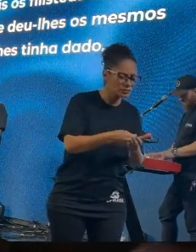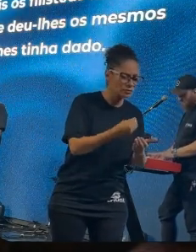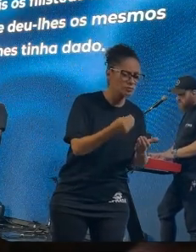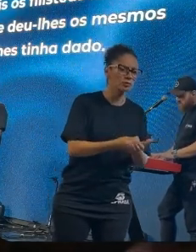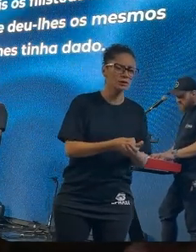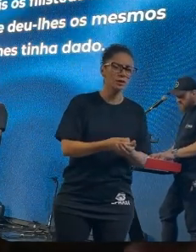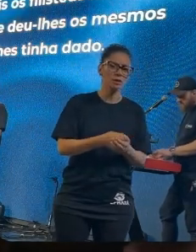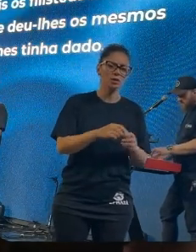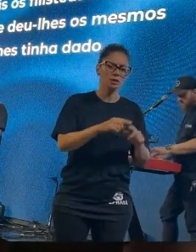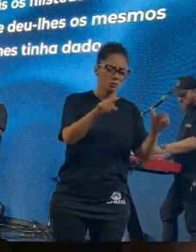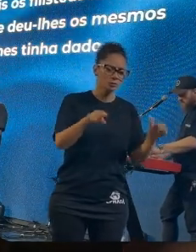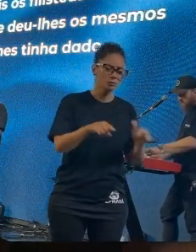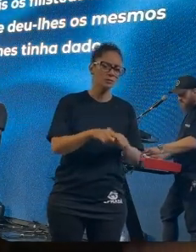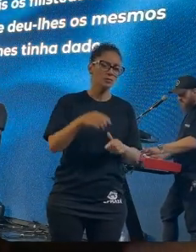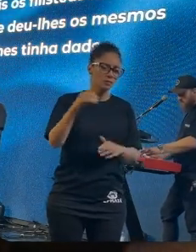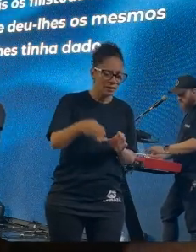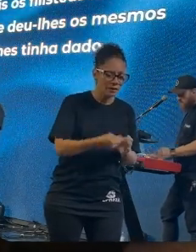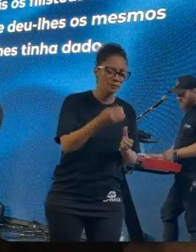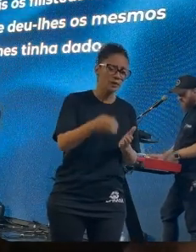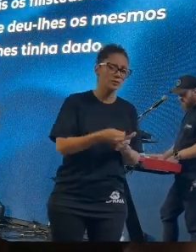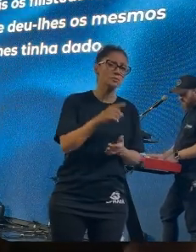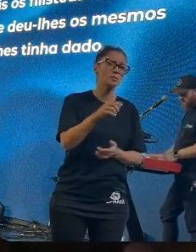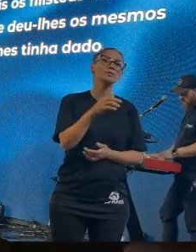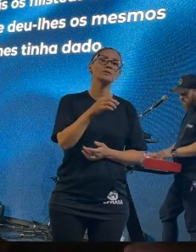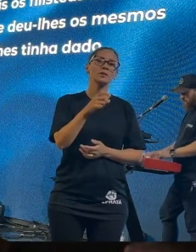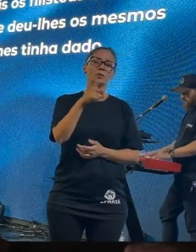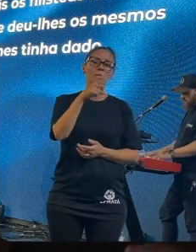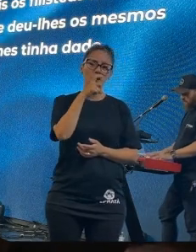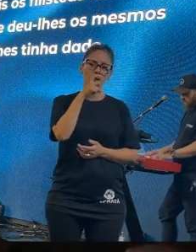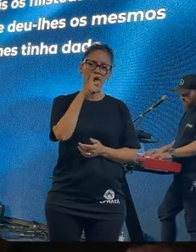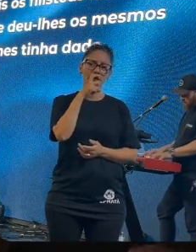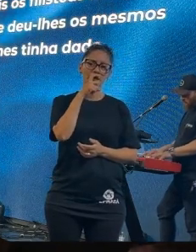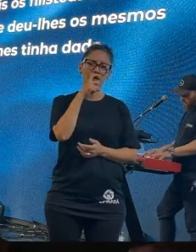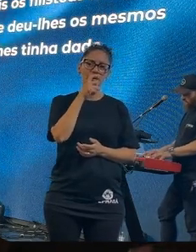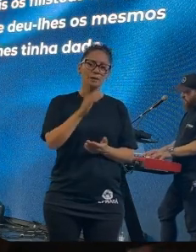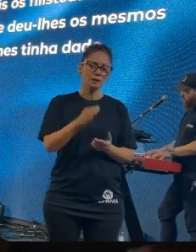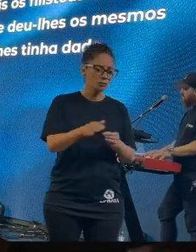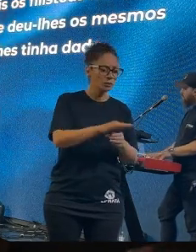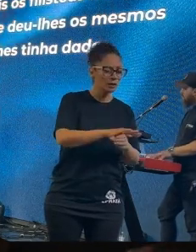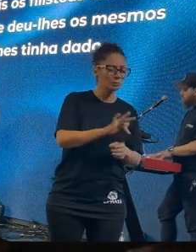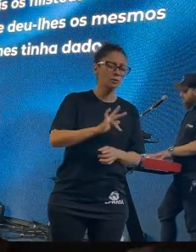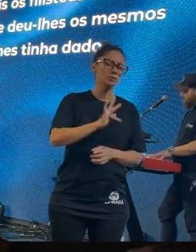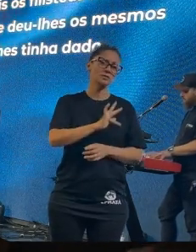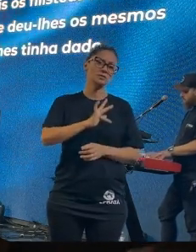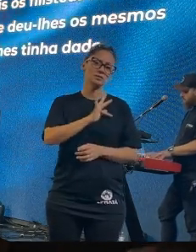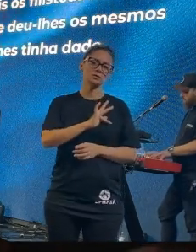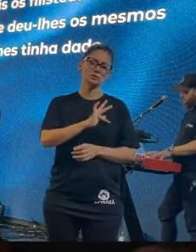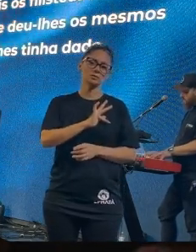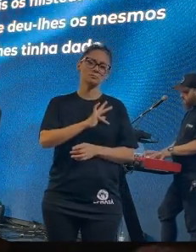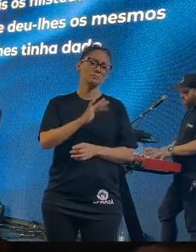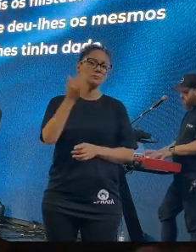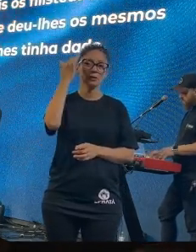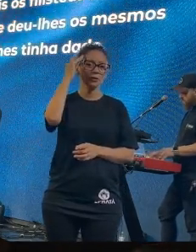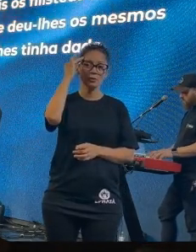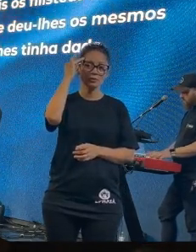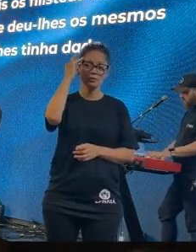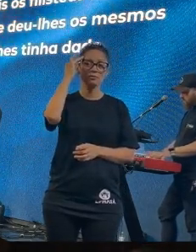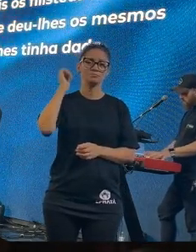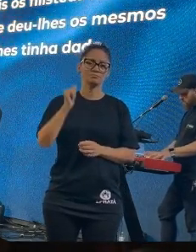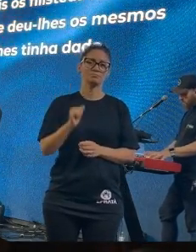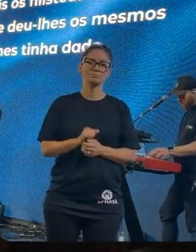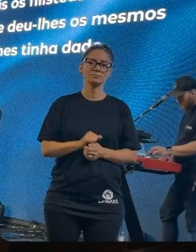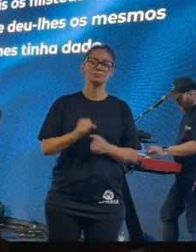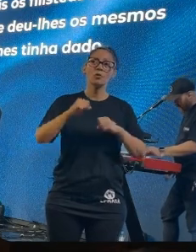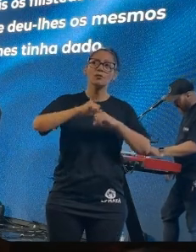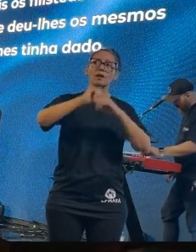dia foram cavados pelo seu pai e que foram entulhados pelos filisteus. Eu não entendi, então vou me fazer mais claro para que você possa